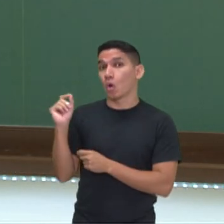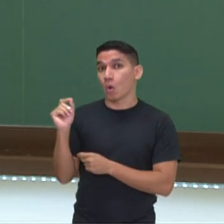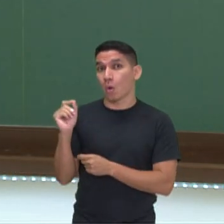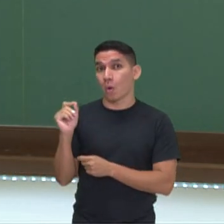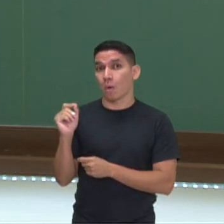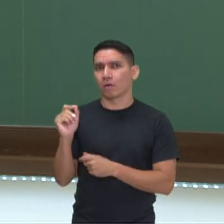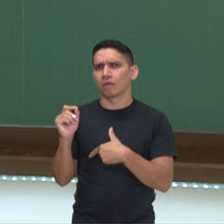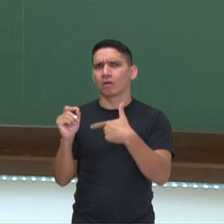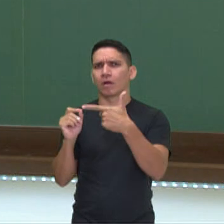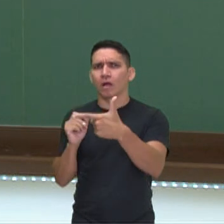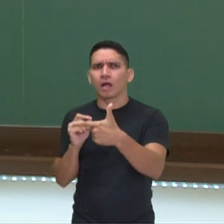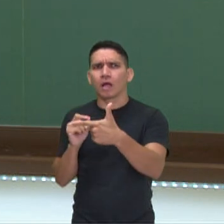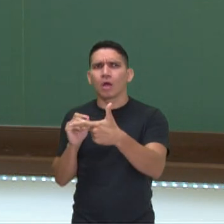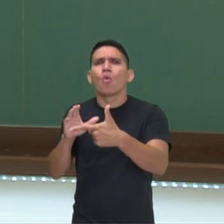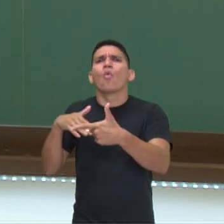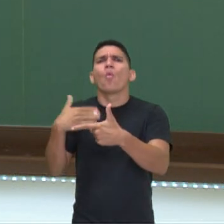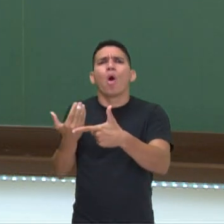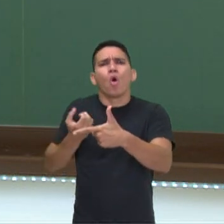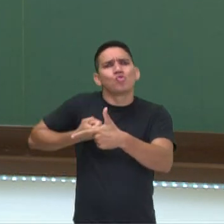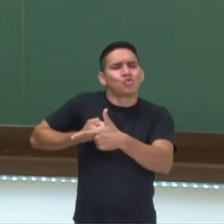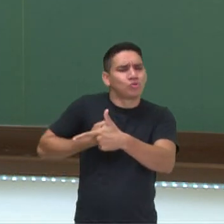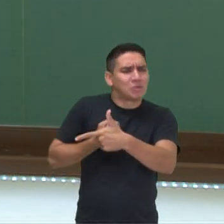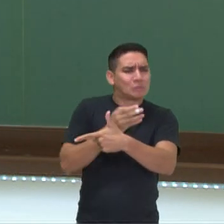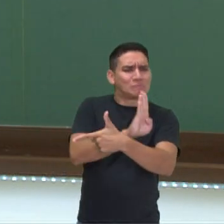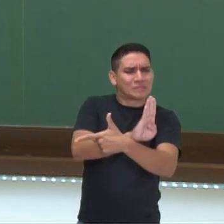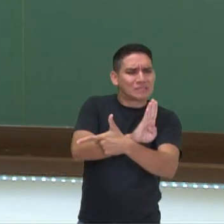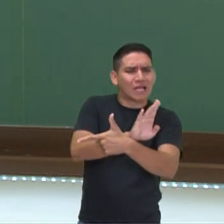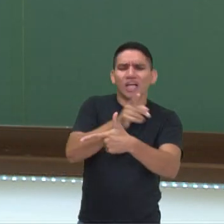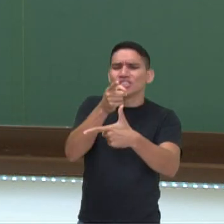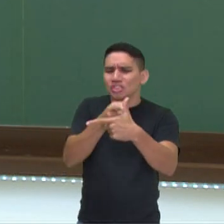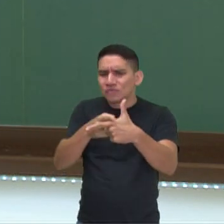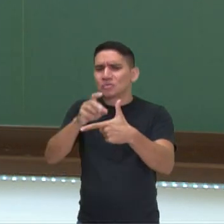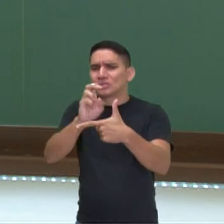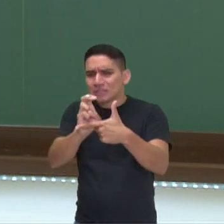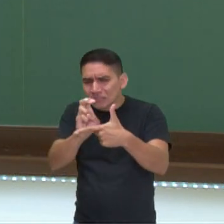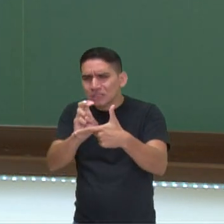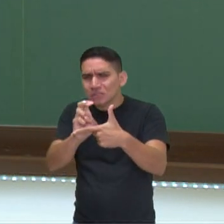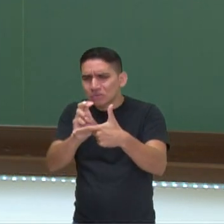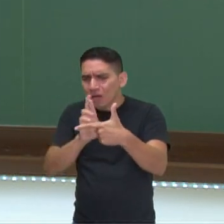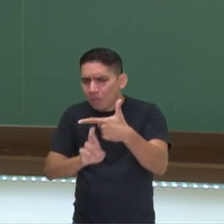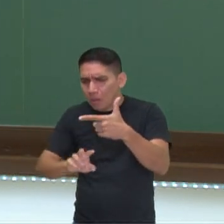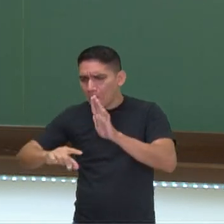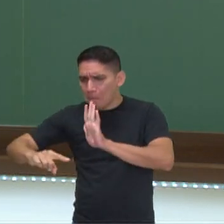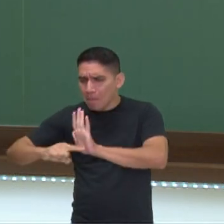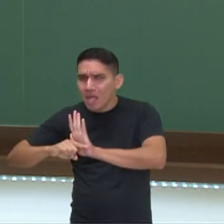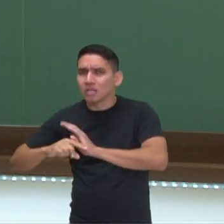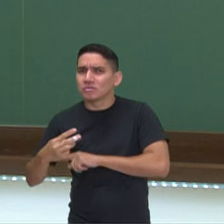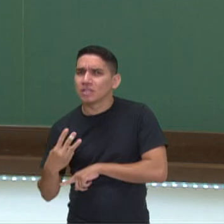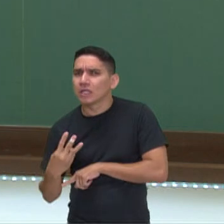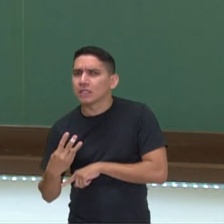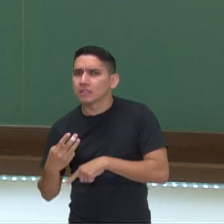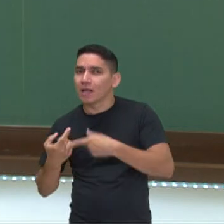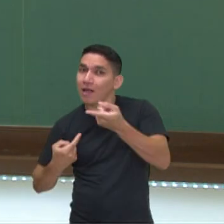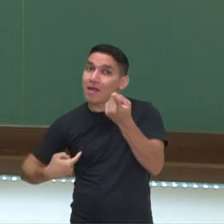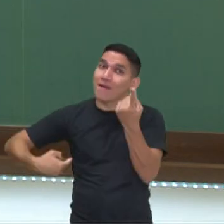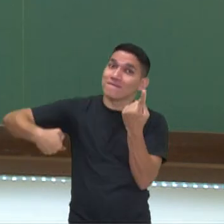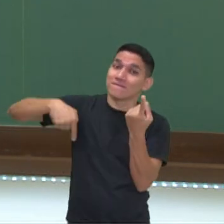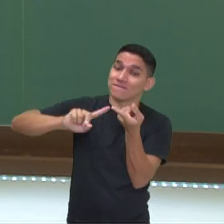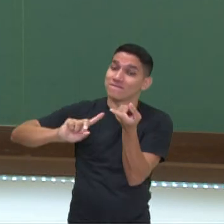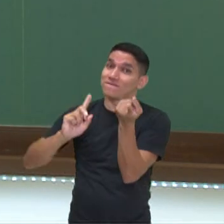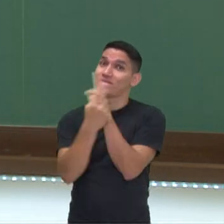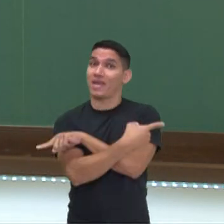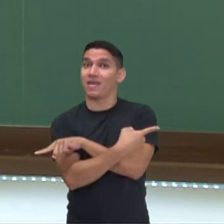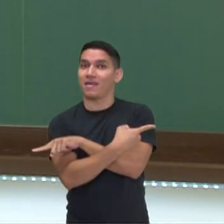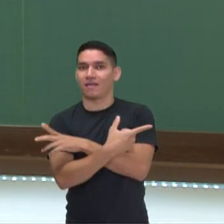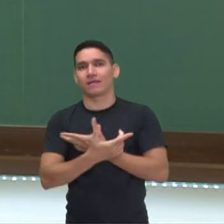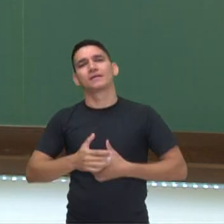vocês vão pensar Qual é o valor que dividido por mais 5 nos dá menos três então vocês vão ter que fazer operação